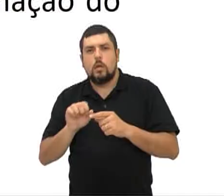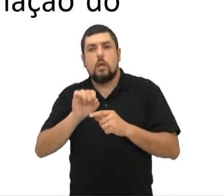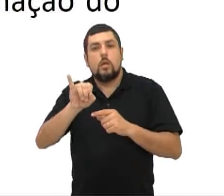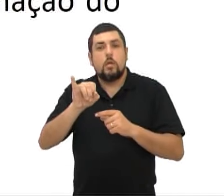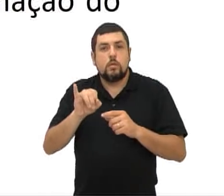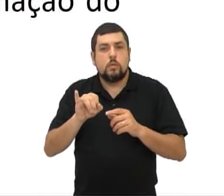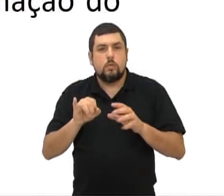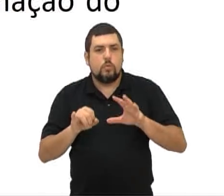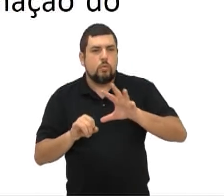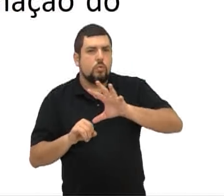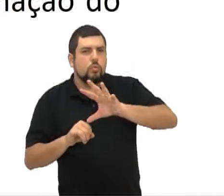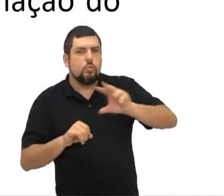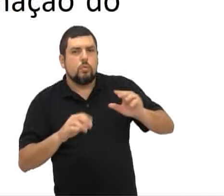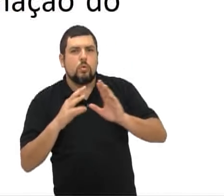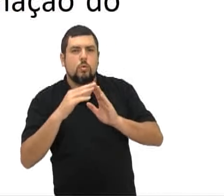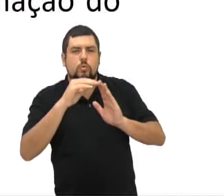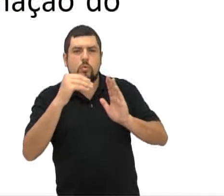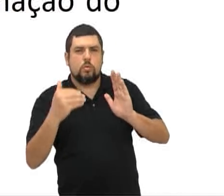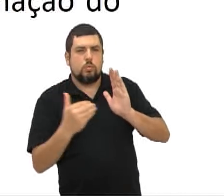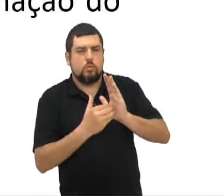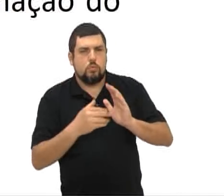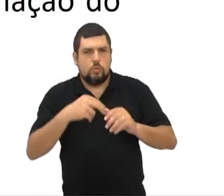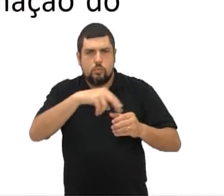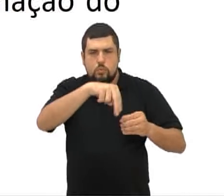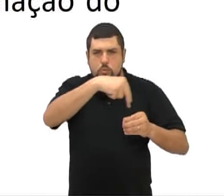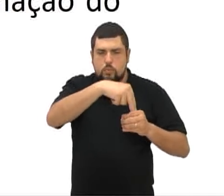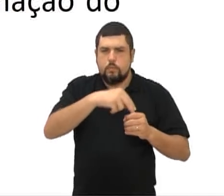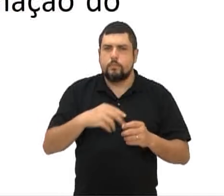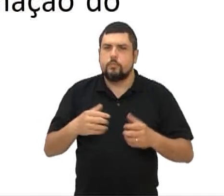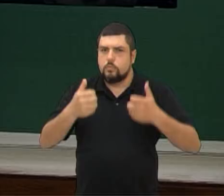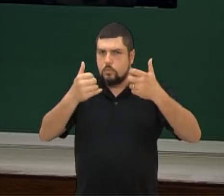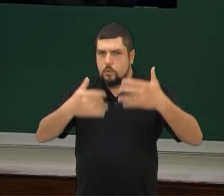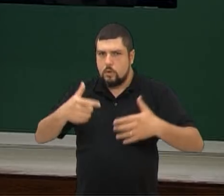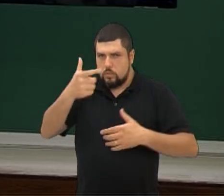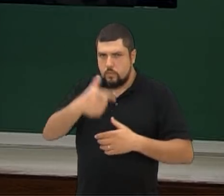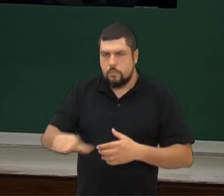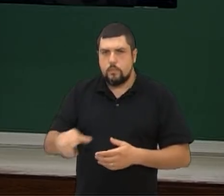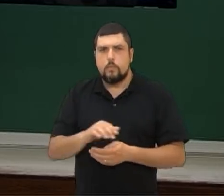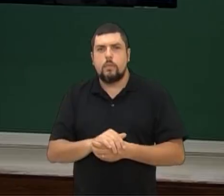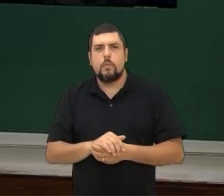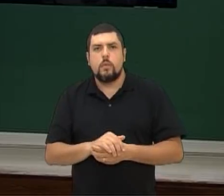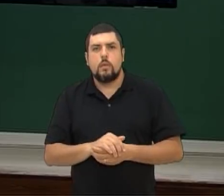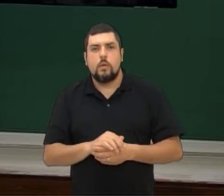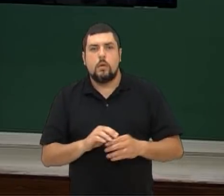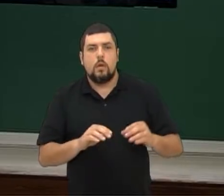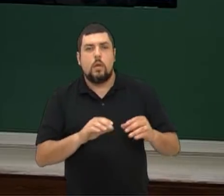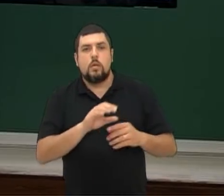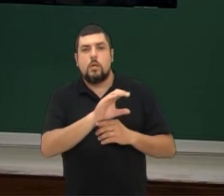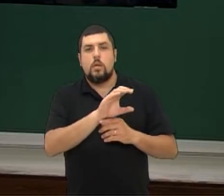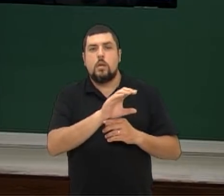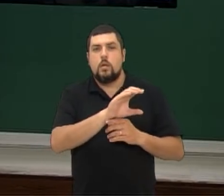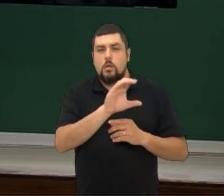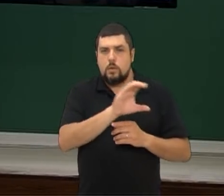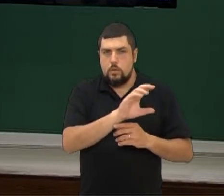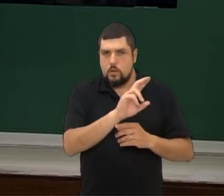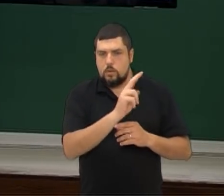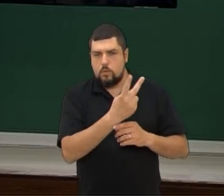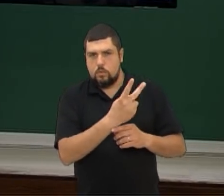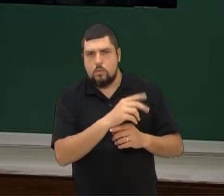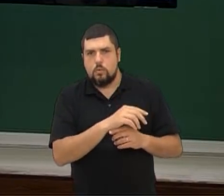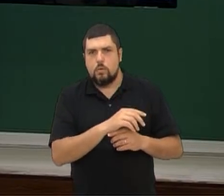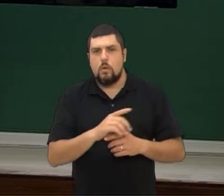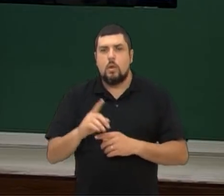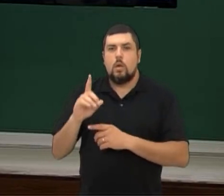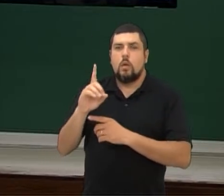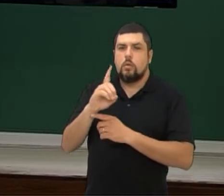os núcleos. Vou explicar de novo para vocês. Ó, Cine Hollywood é um sujeito, domésticas é